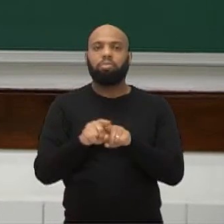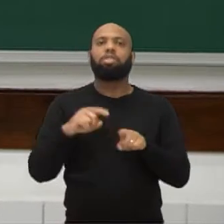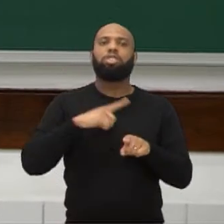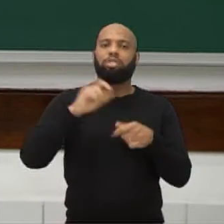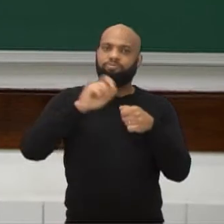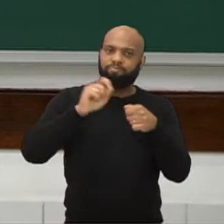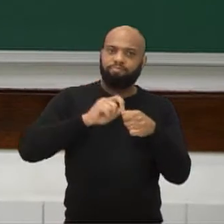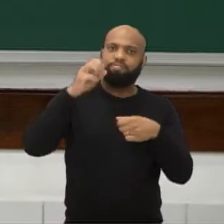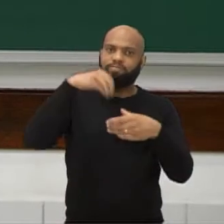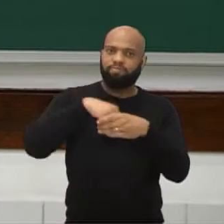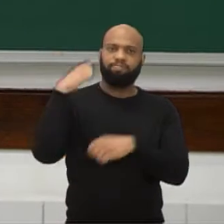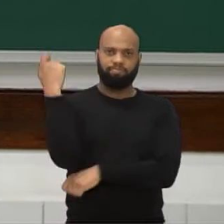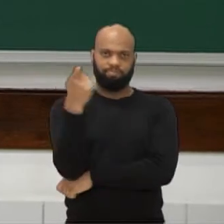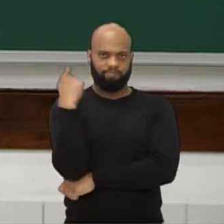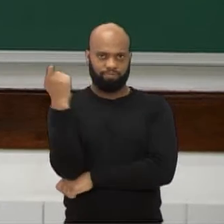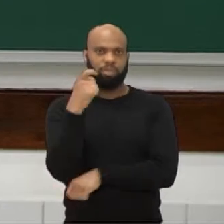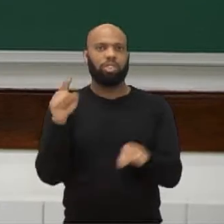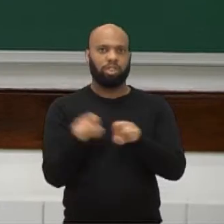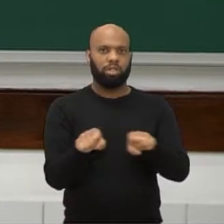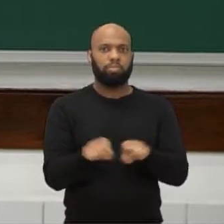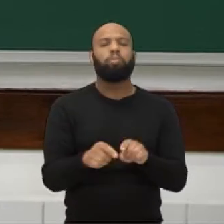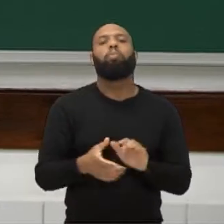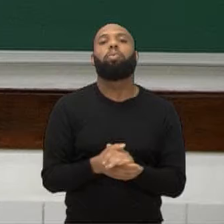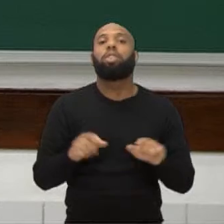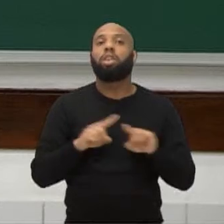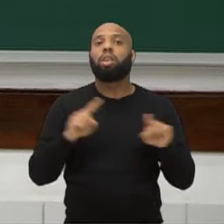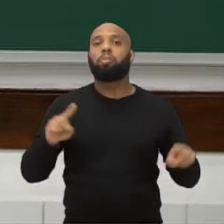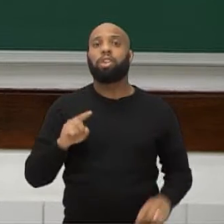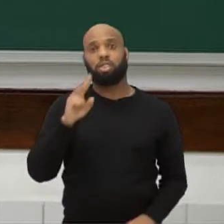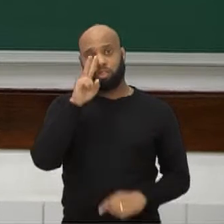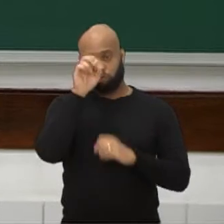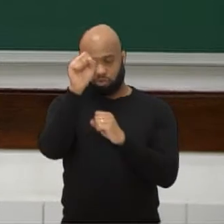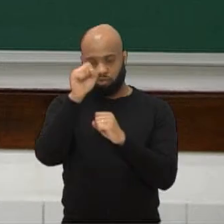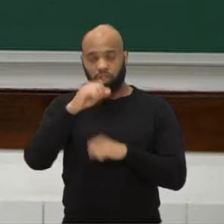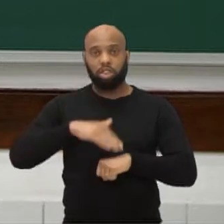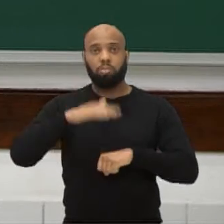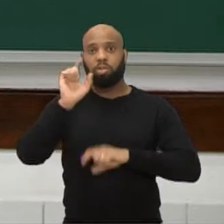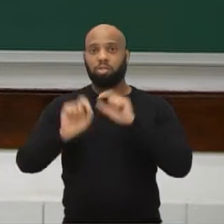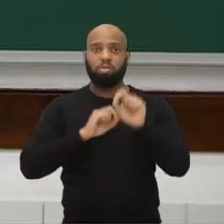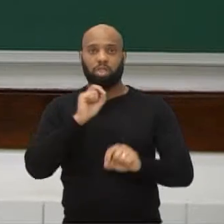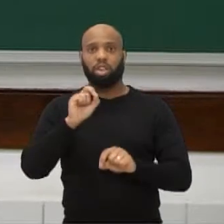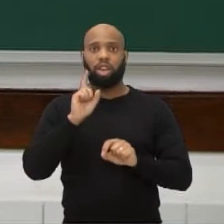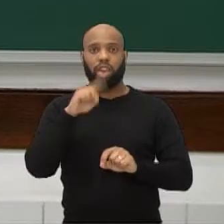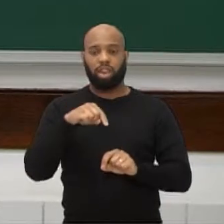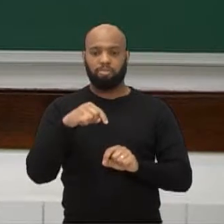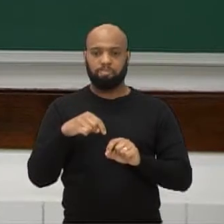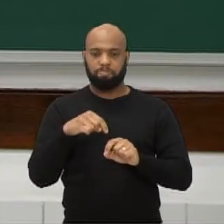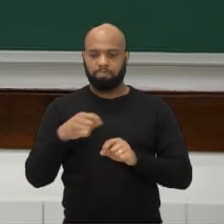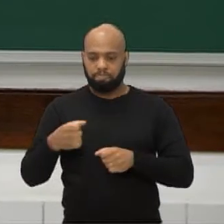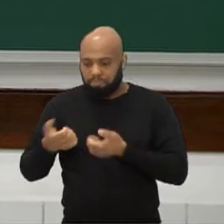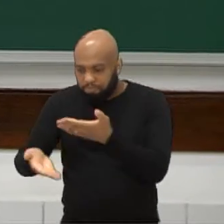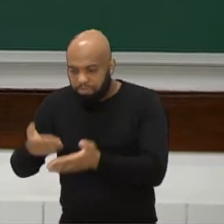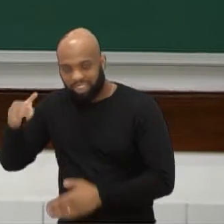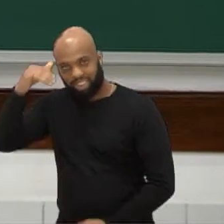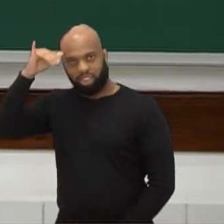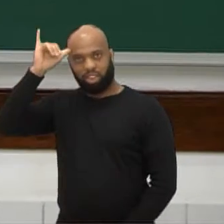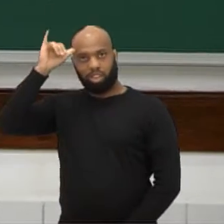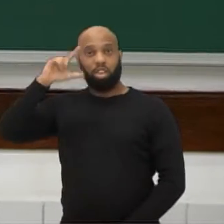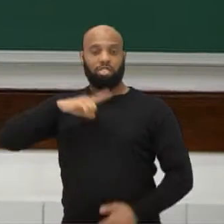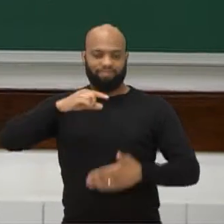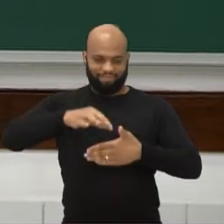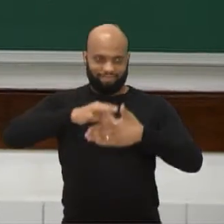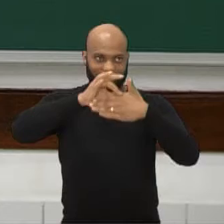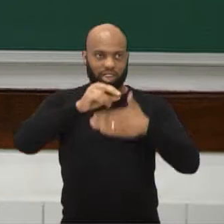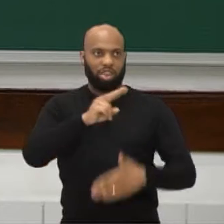feitos, fabricados, cultivados na província, mas o mais forte, vamos dizer assim, era a criação do gado. E o charque, que é